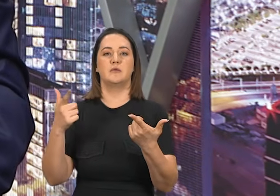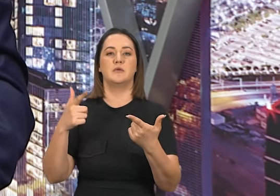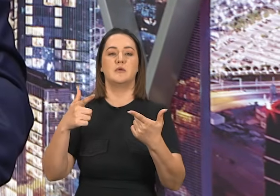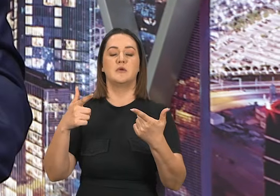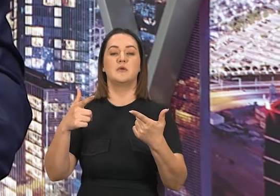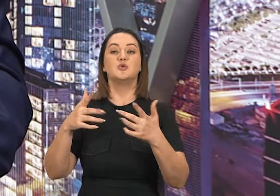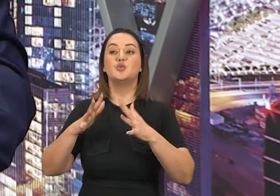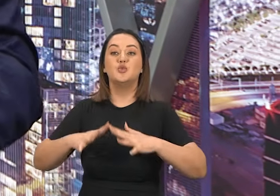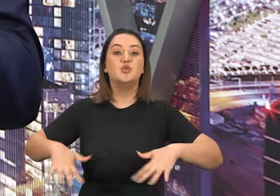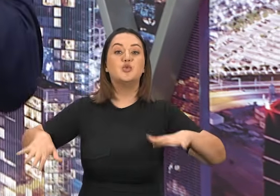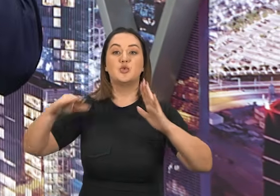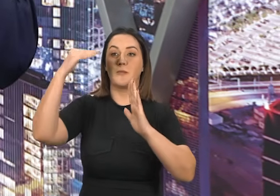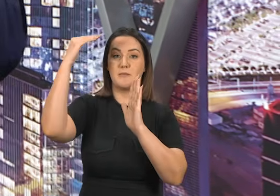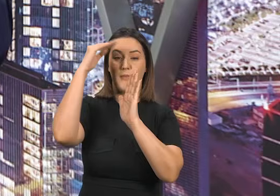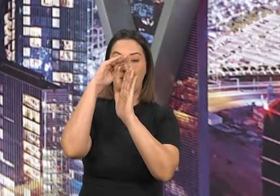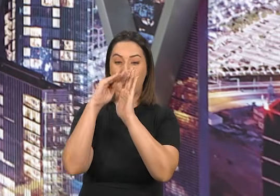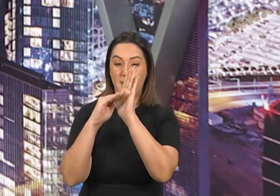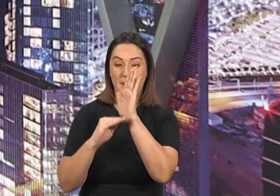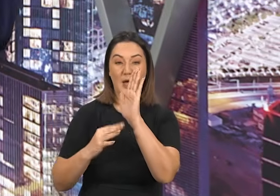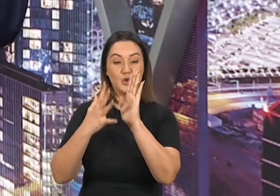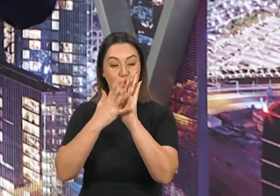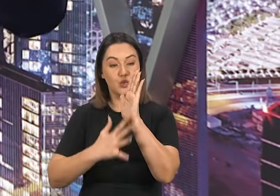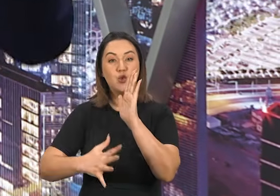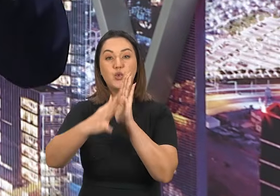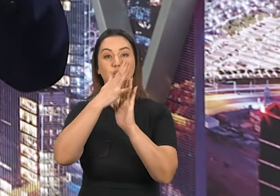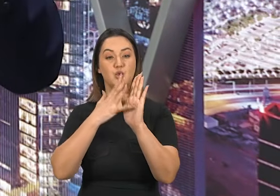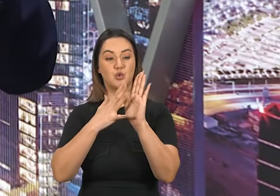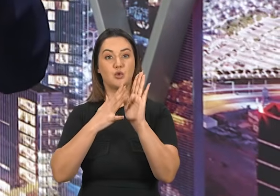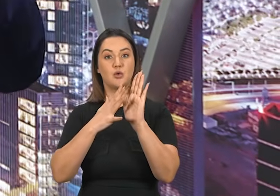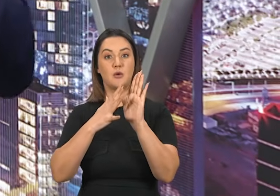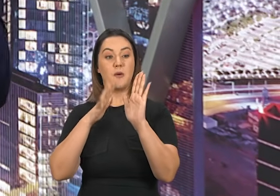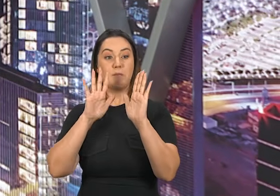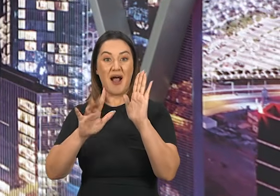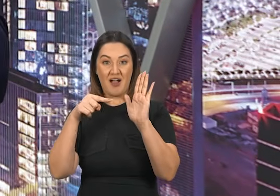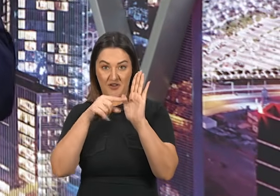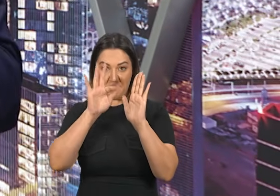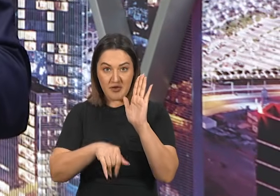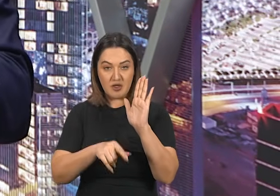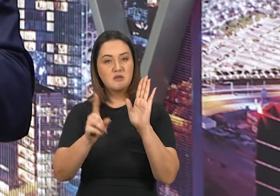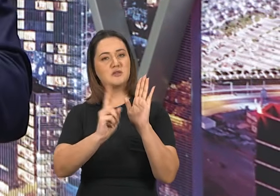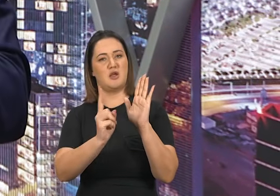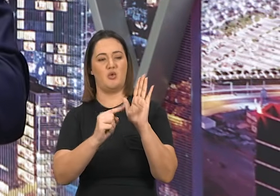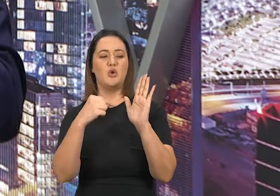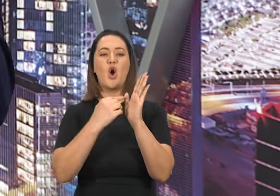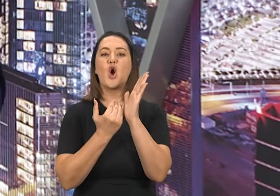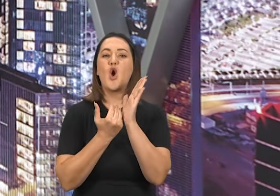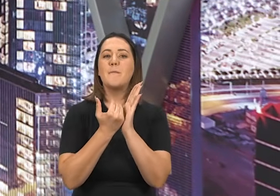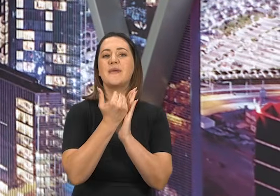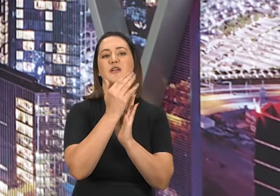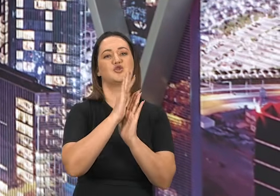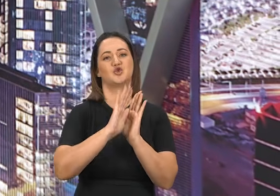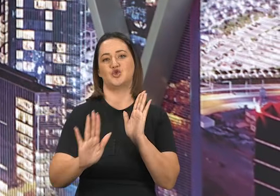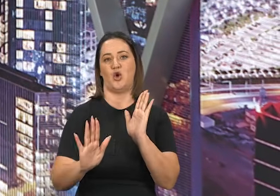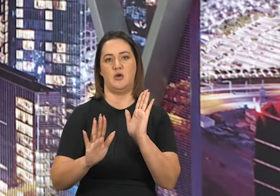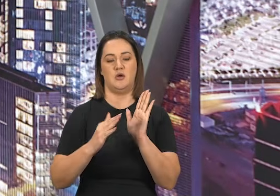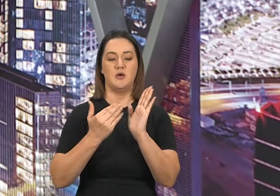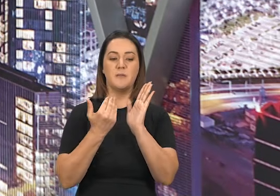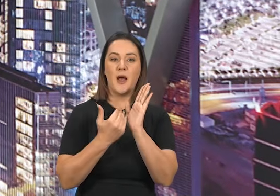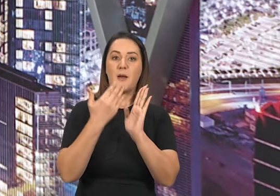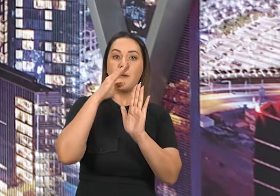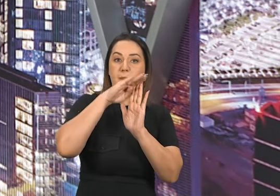tudo isso. Aí ele fala assim: mas ainda não é o fim. Ele fala: estas coisas são princípio de